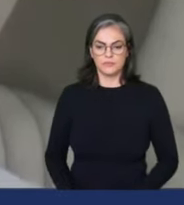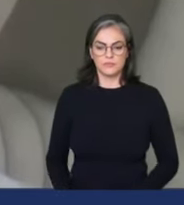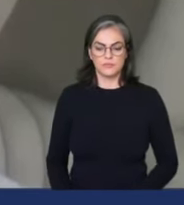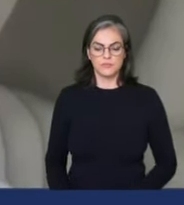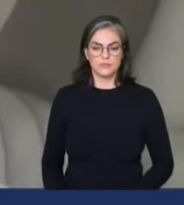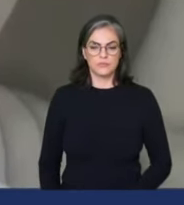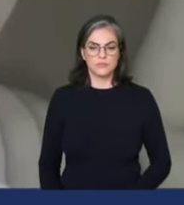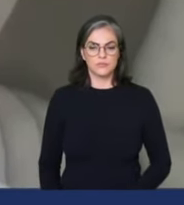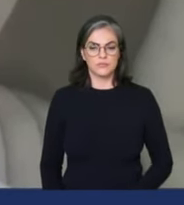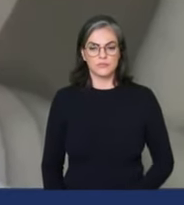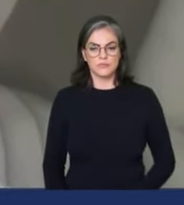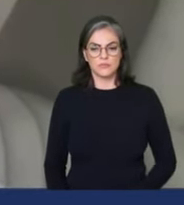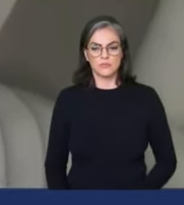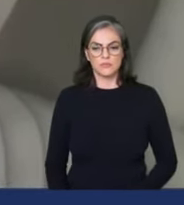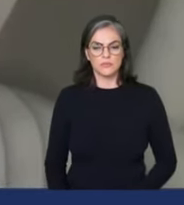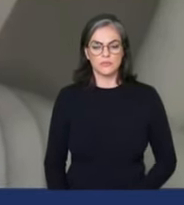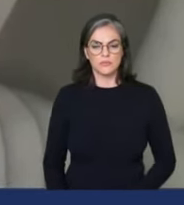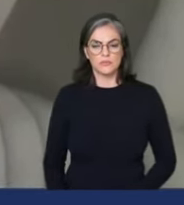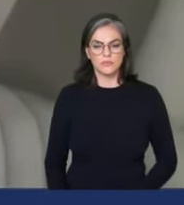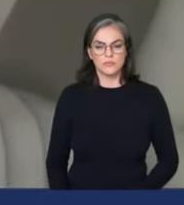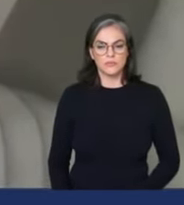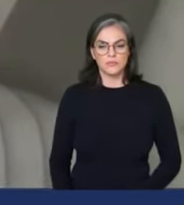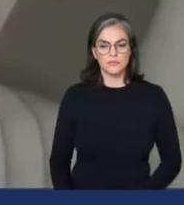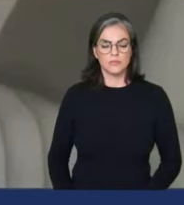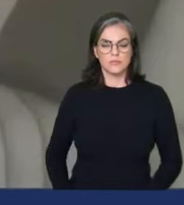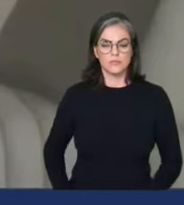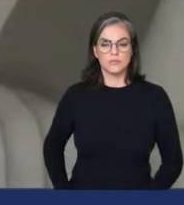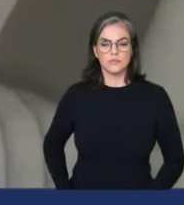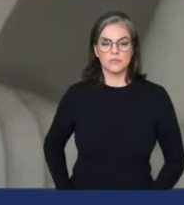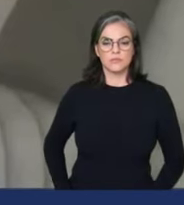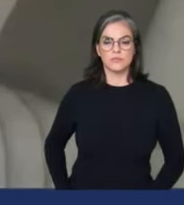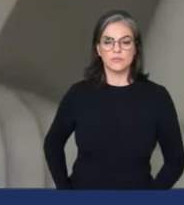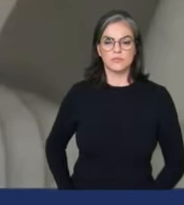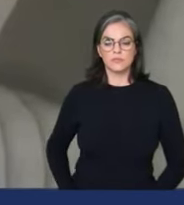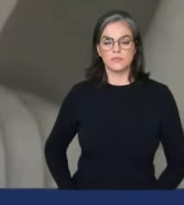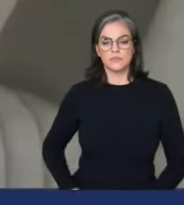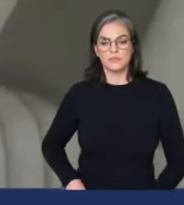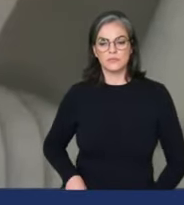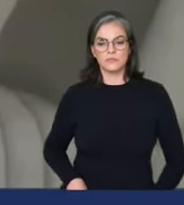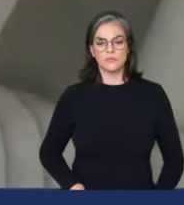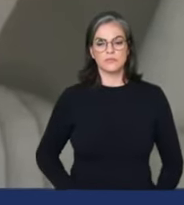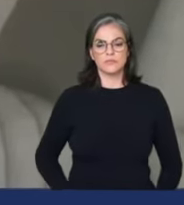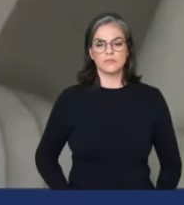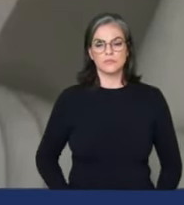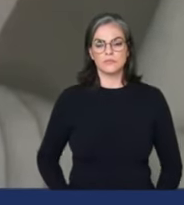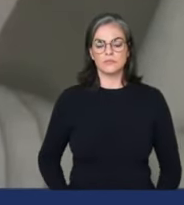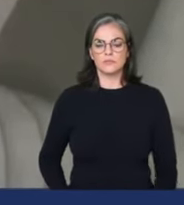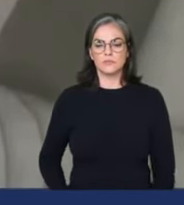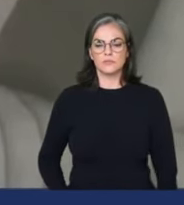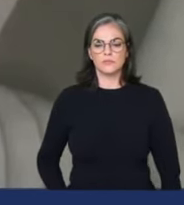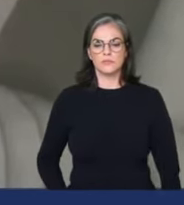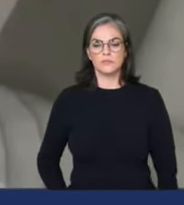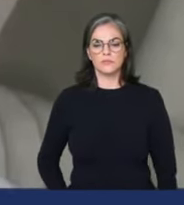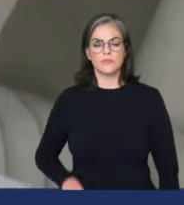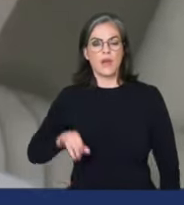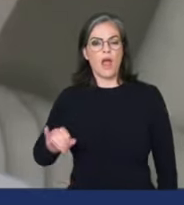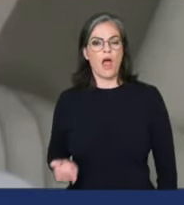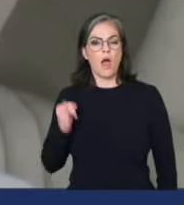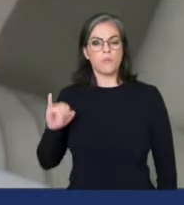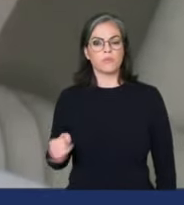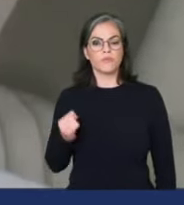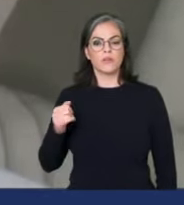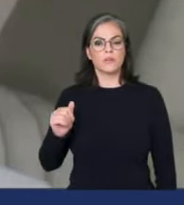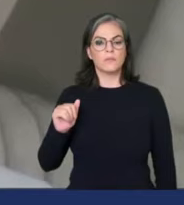mas o paraíso fiscal aqui é principalmente das petroleiras, não é da Petrobras. A Petrobras